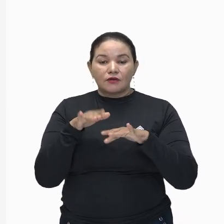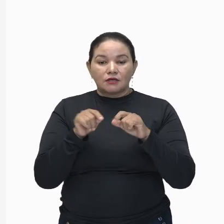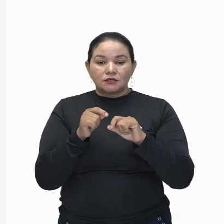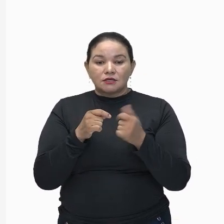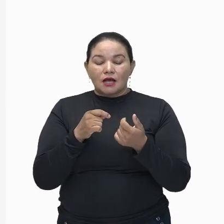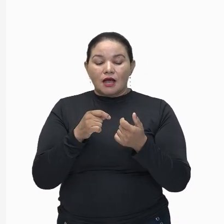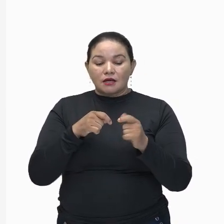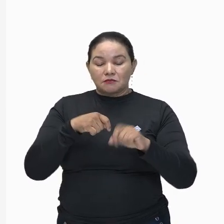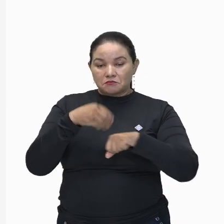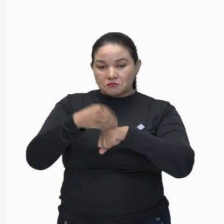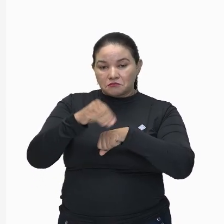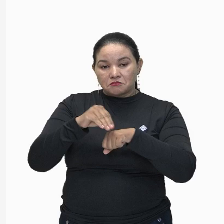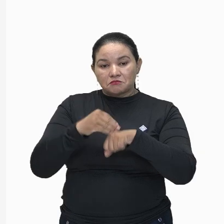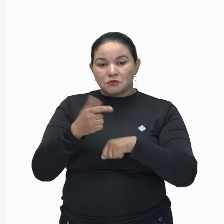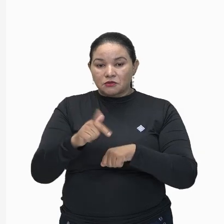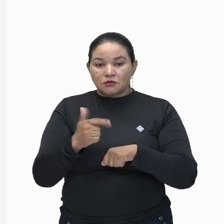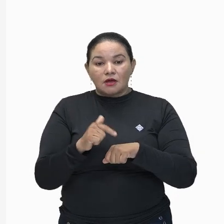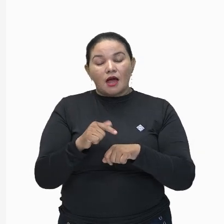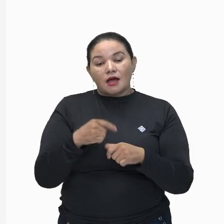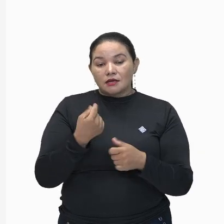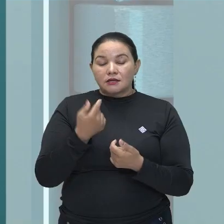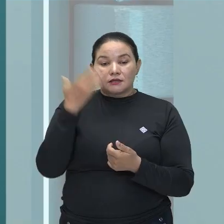melhor a mentalidade arqueológica?